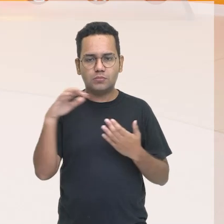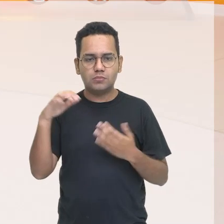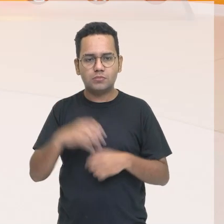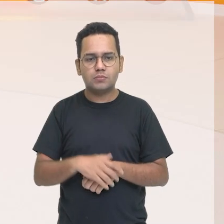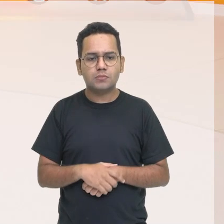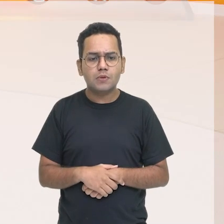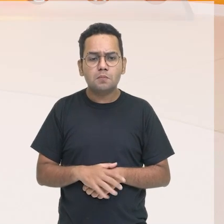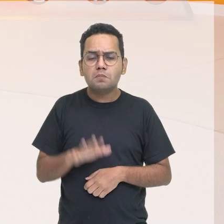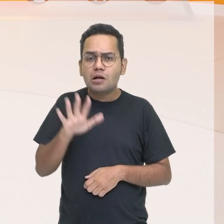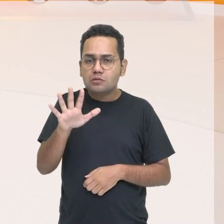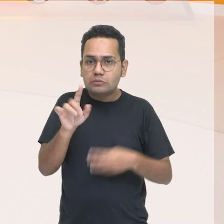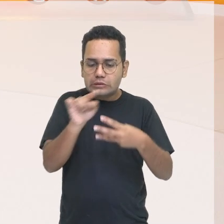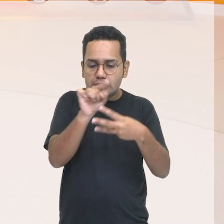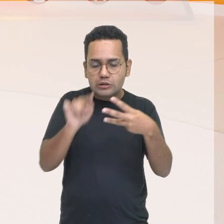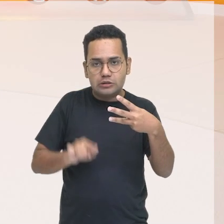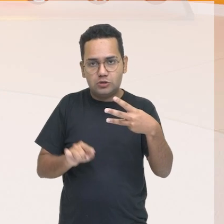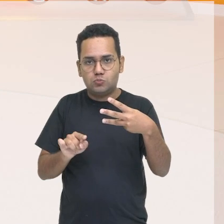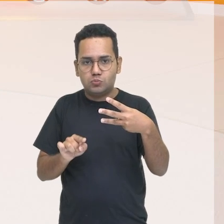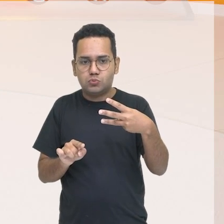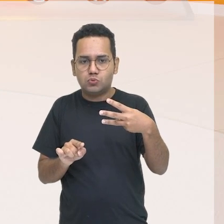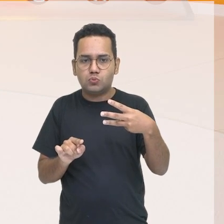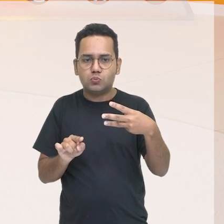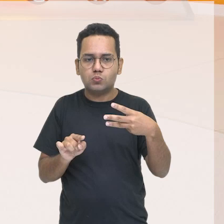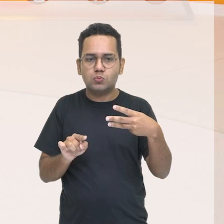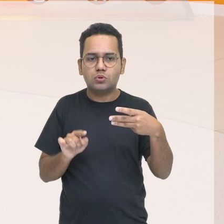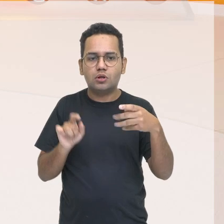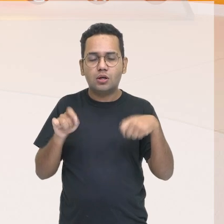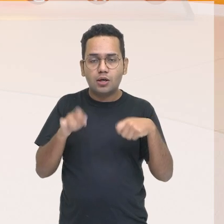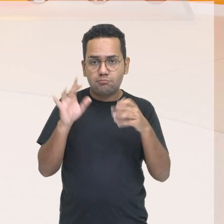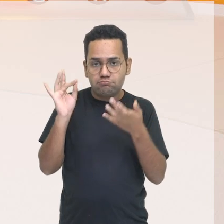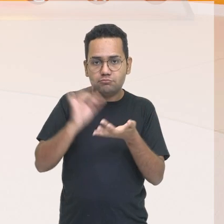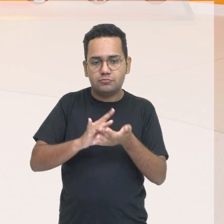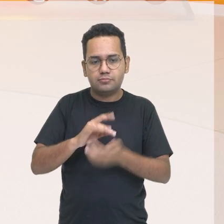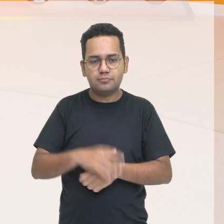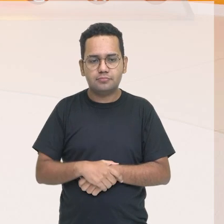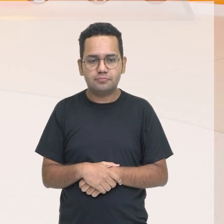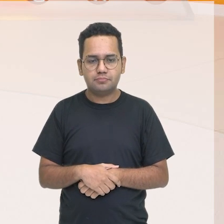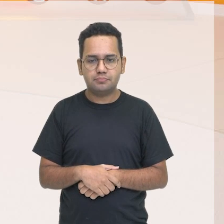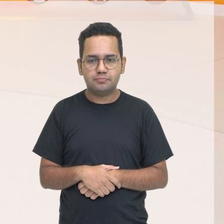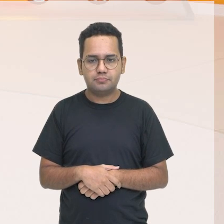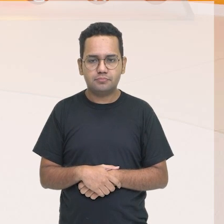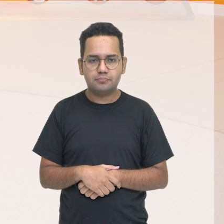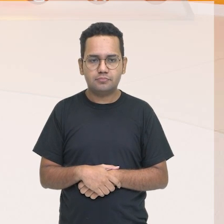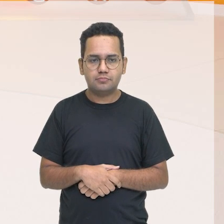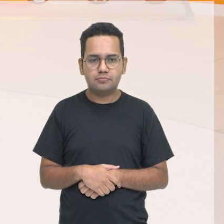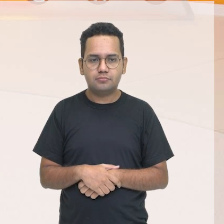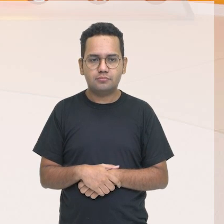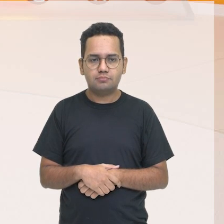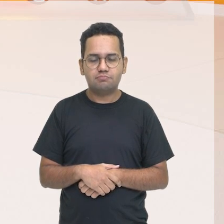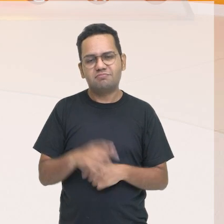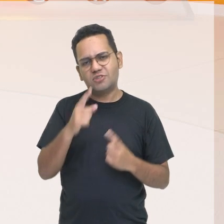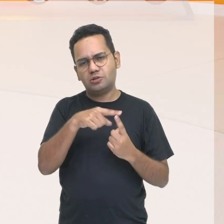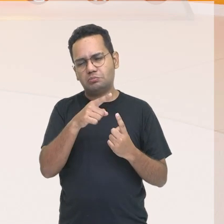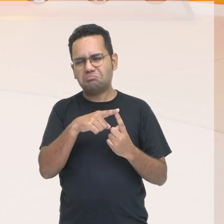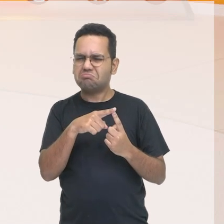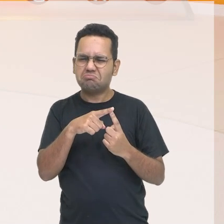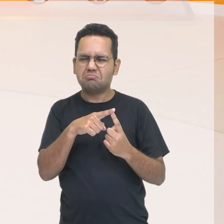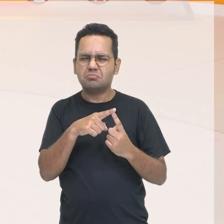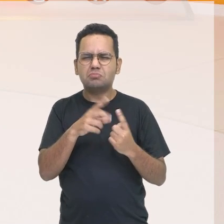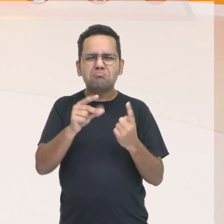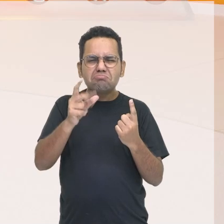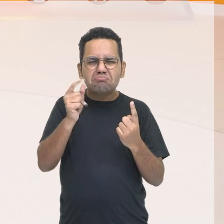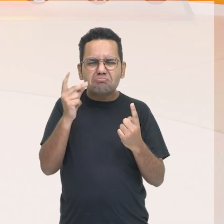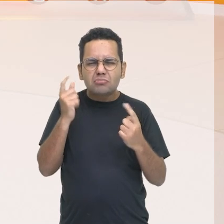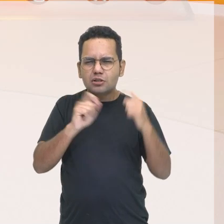de dominação que ele chama de dominação legítima. Né? Primeiro é a dominação tradicional, né?